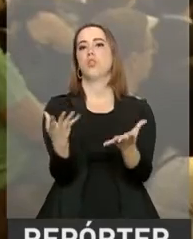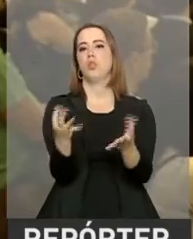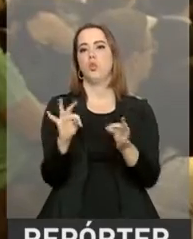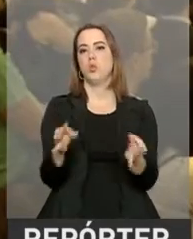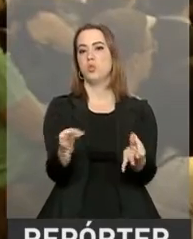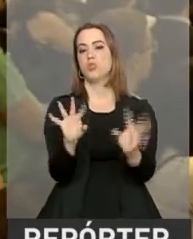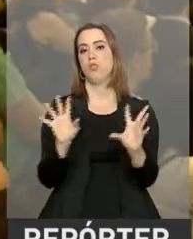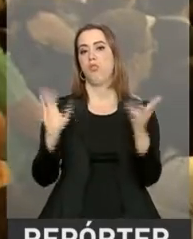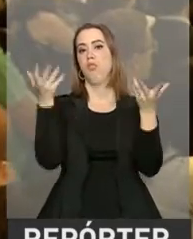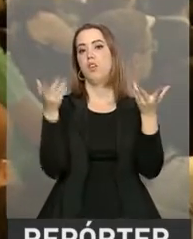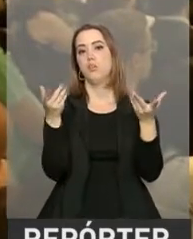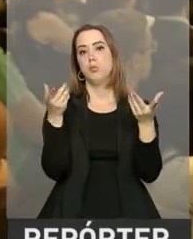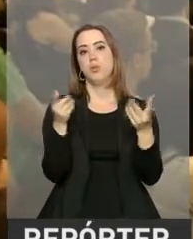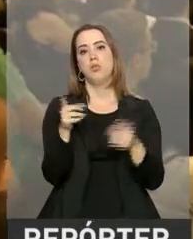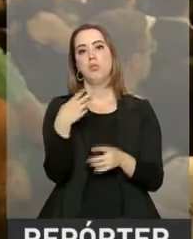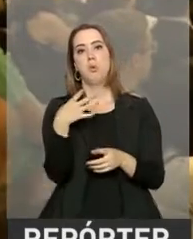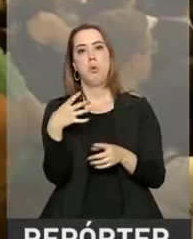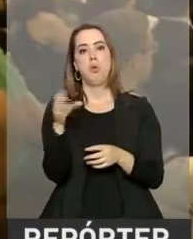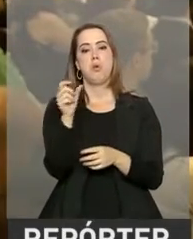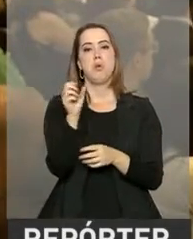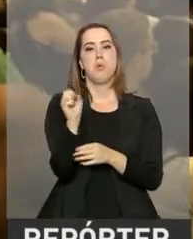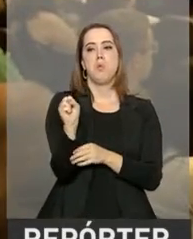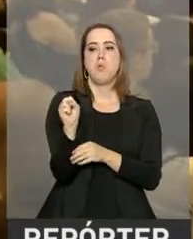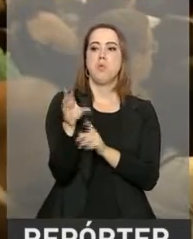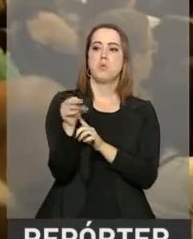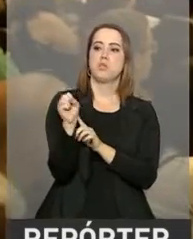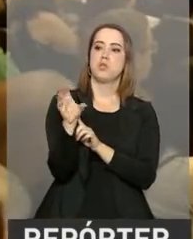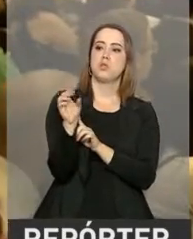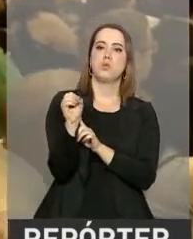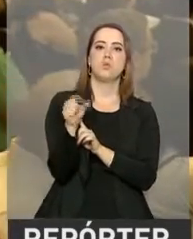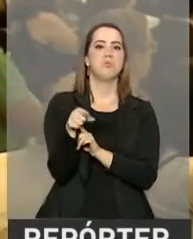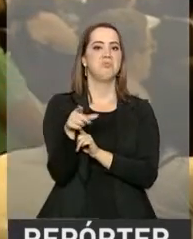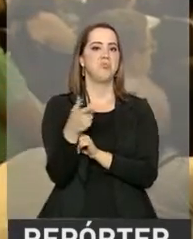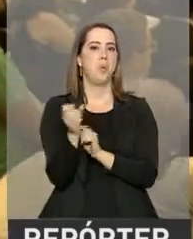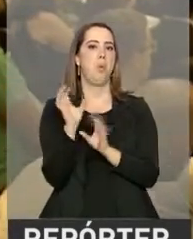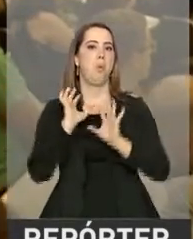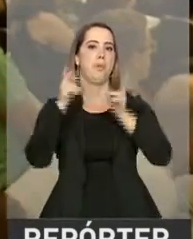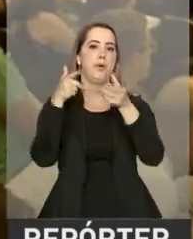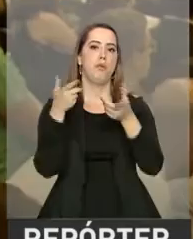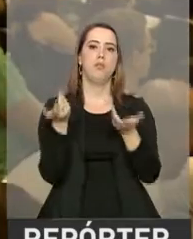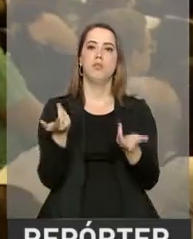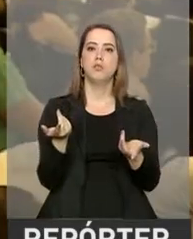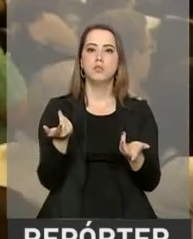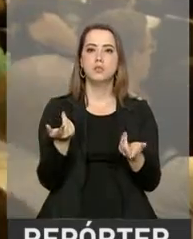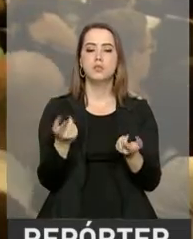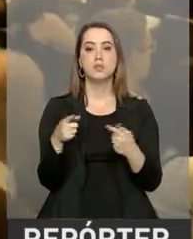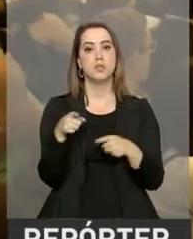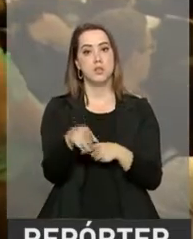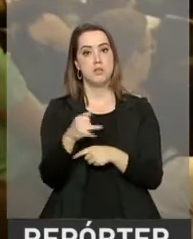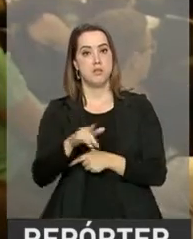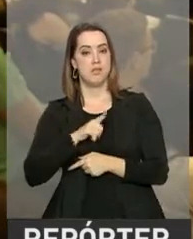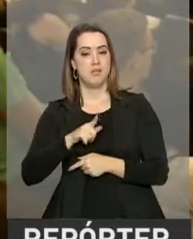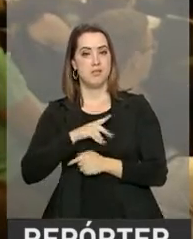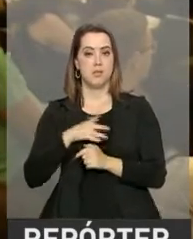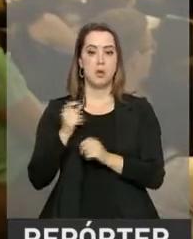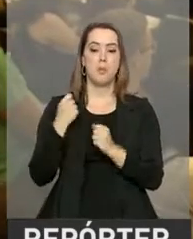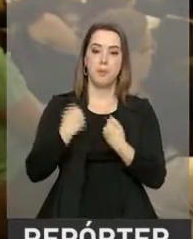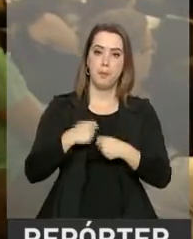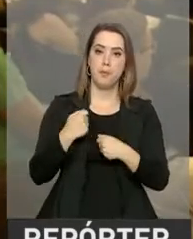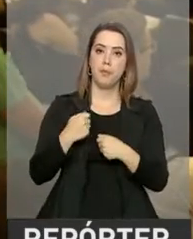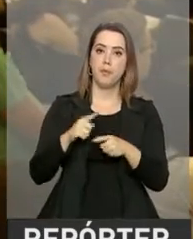climatizados, sensores, bolas e tudo mais, equipamentos físicos. Se a gente não continuar